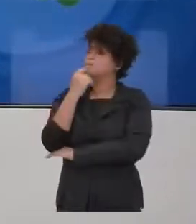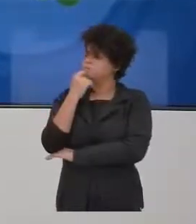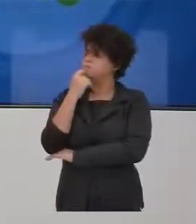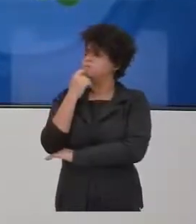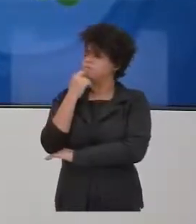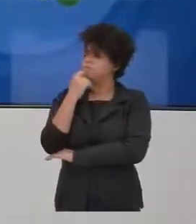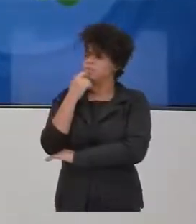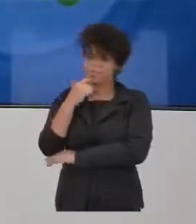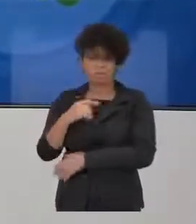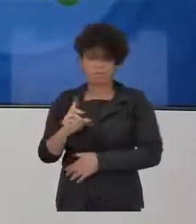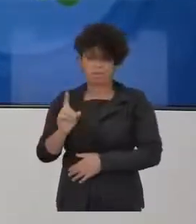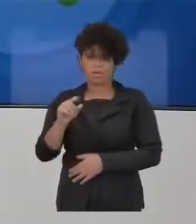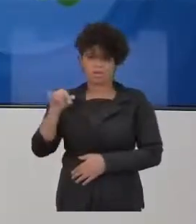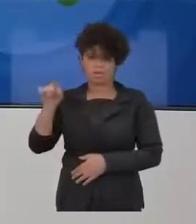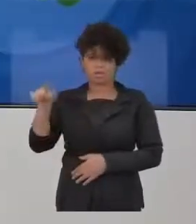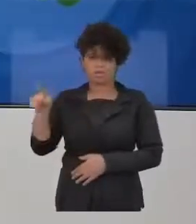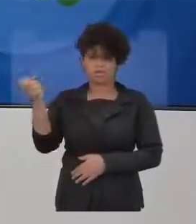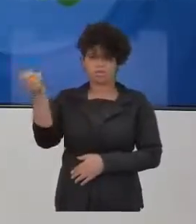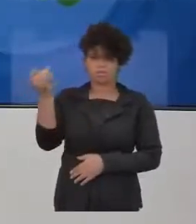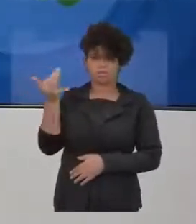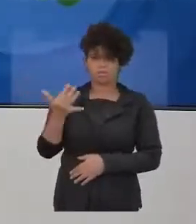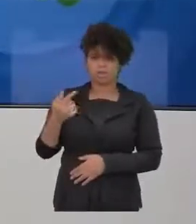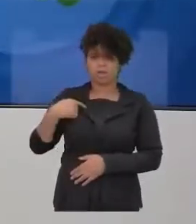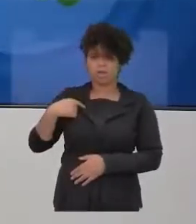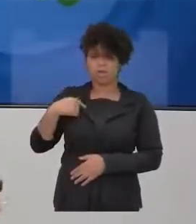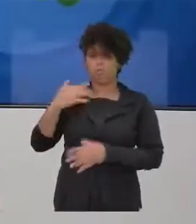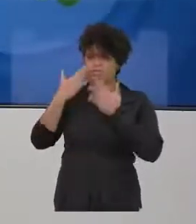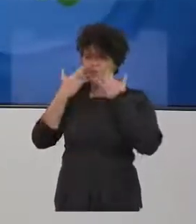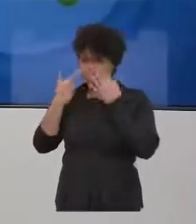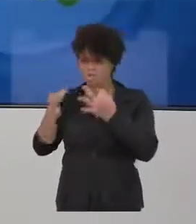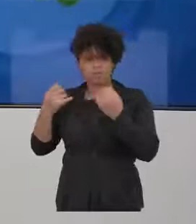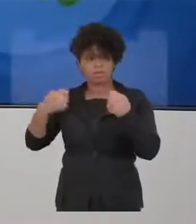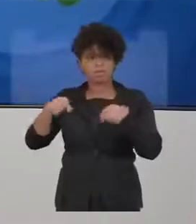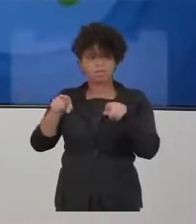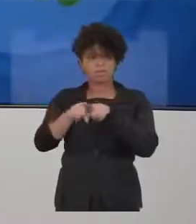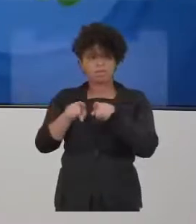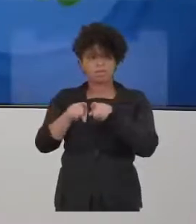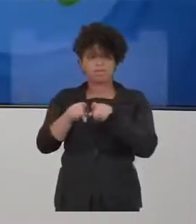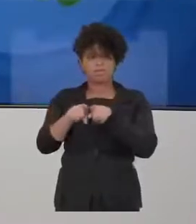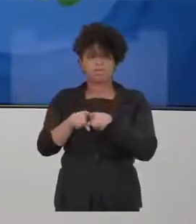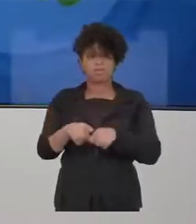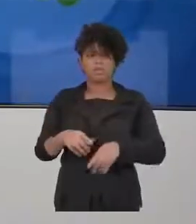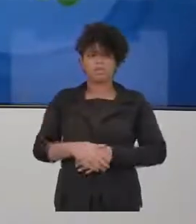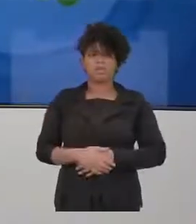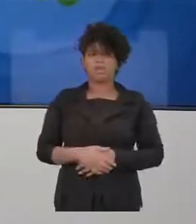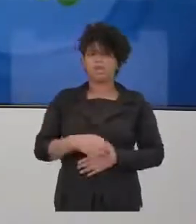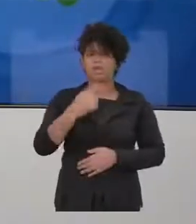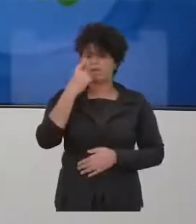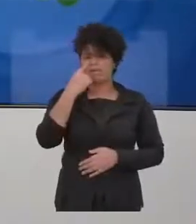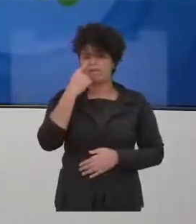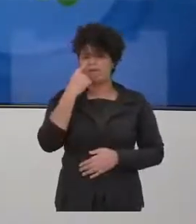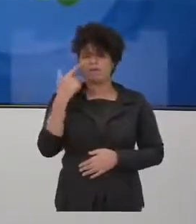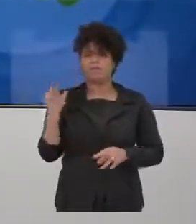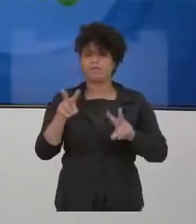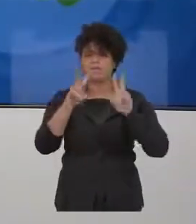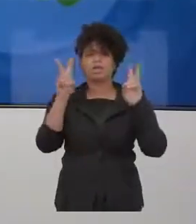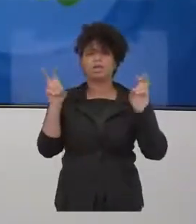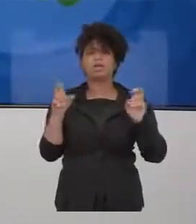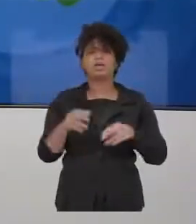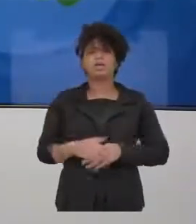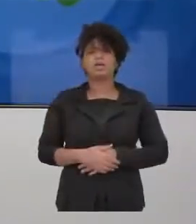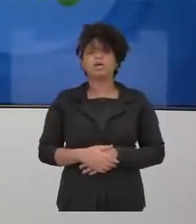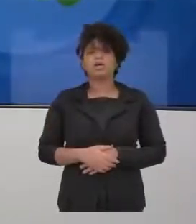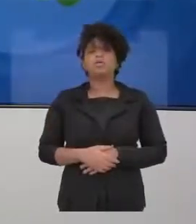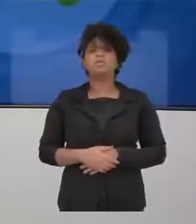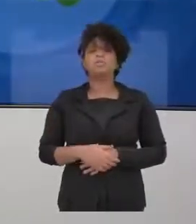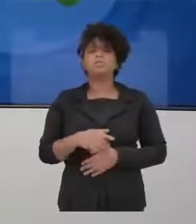Não. Escuta. E alguns temas polêmicos que a gente pode trazer, que pode até ser temas do Enem, sei lá, tá na